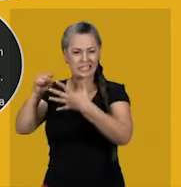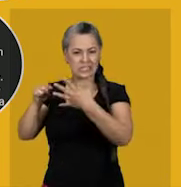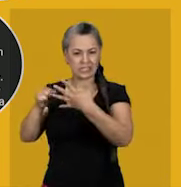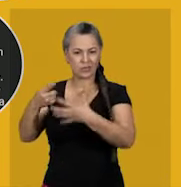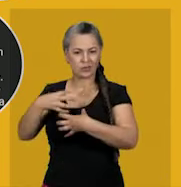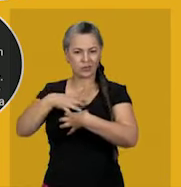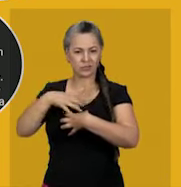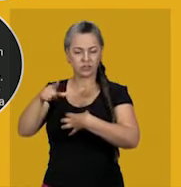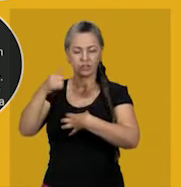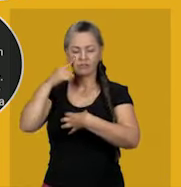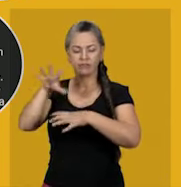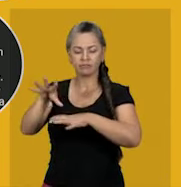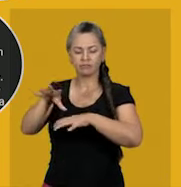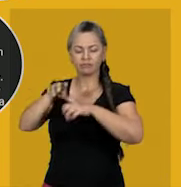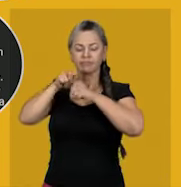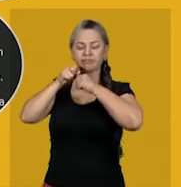sentido.